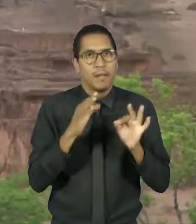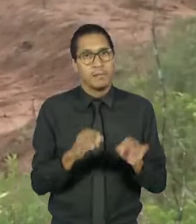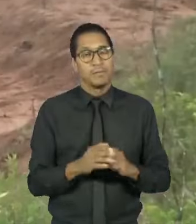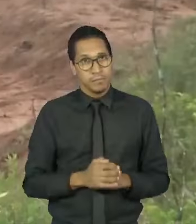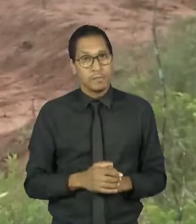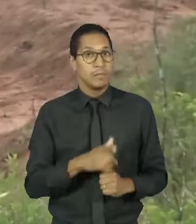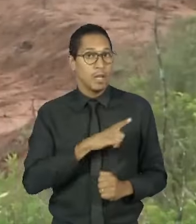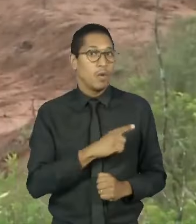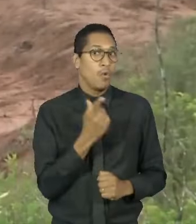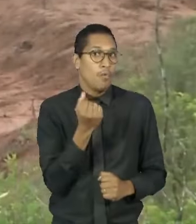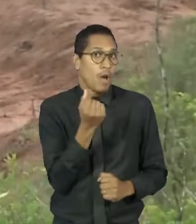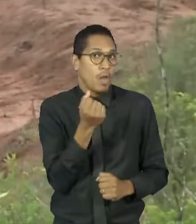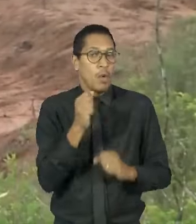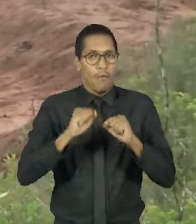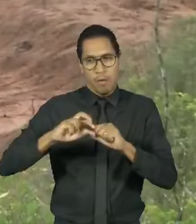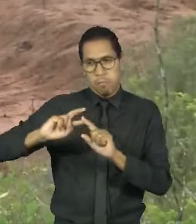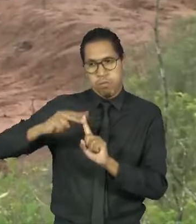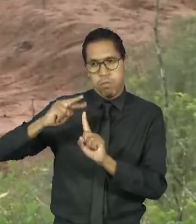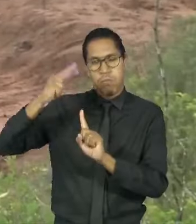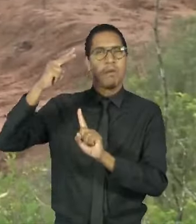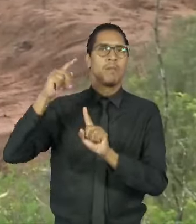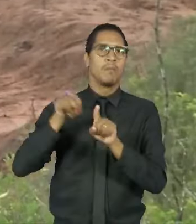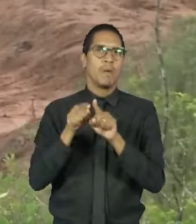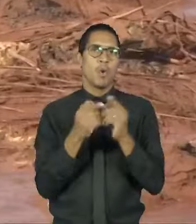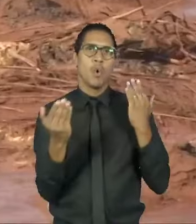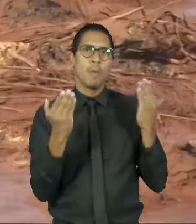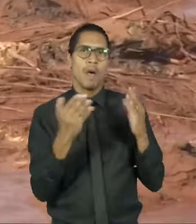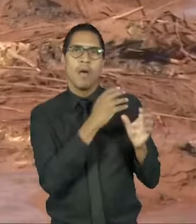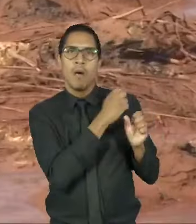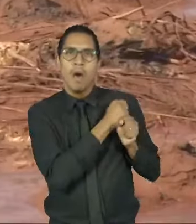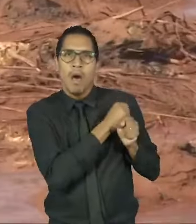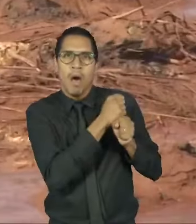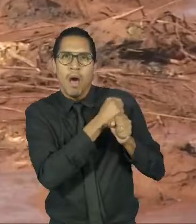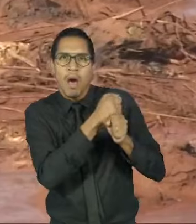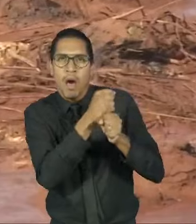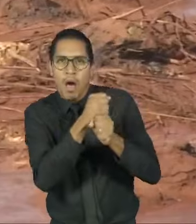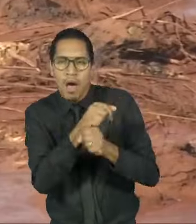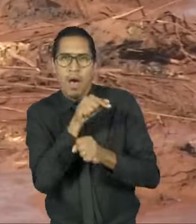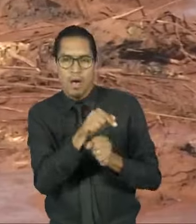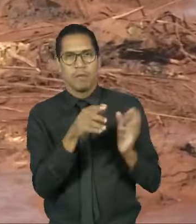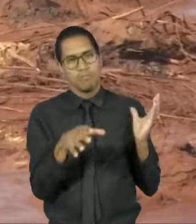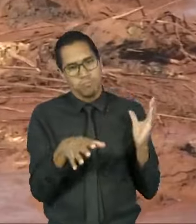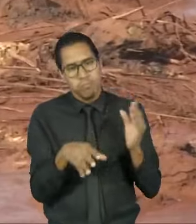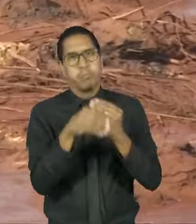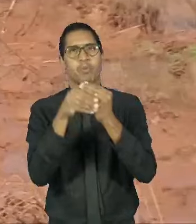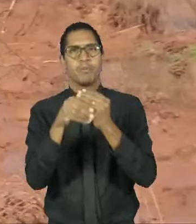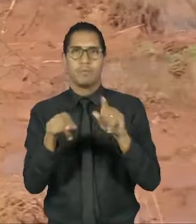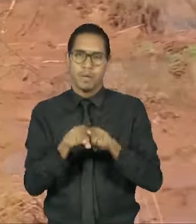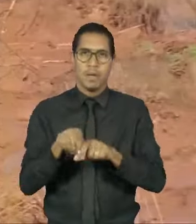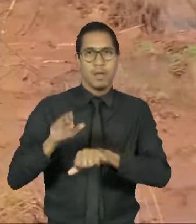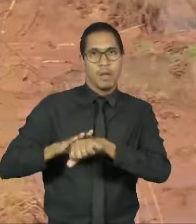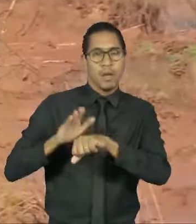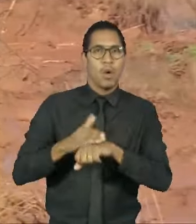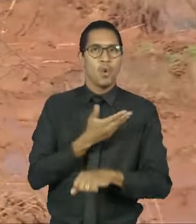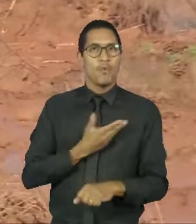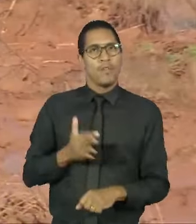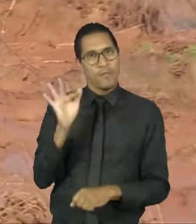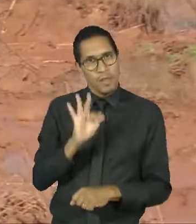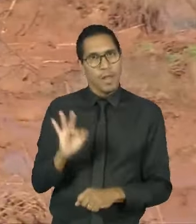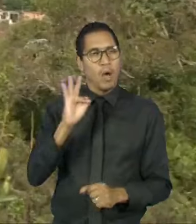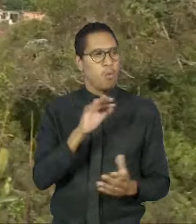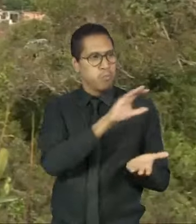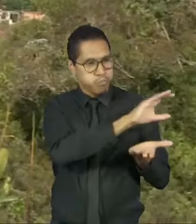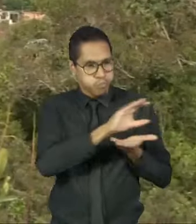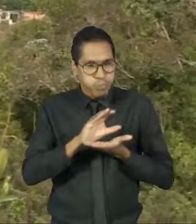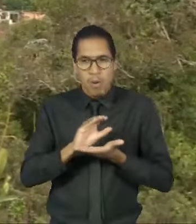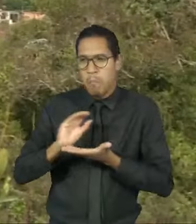da tragédia, que ocorreu no dia 5 de novembro de 2015. O montante deverá ser administrado pelo governo federal e